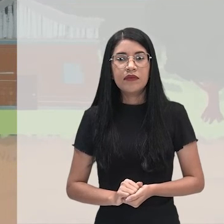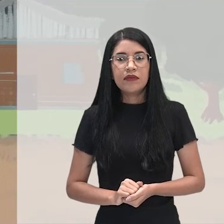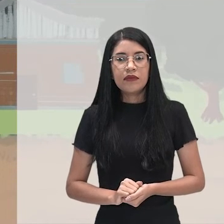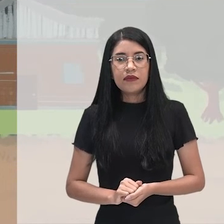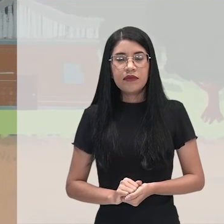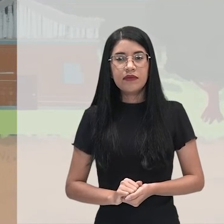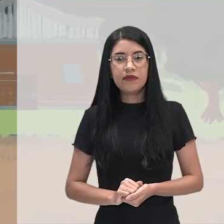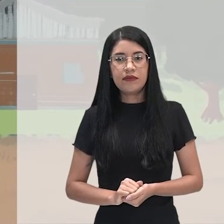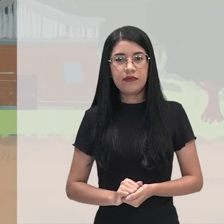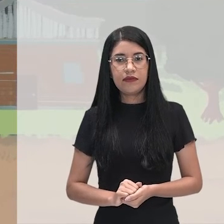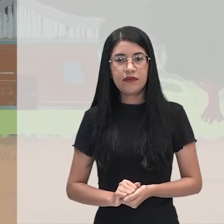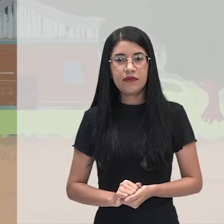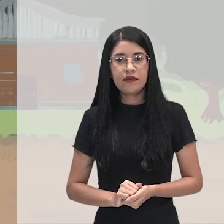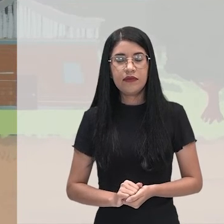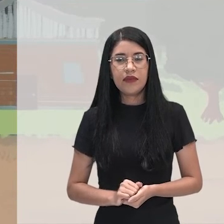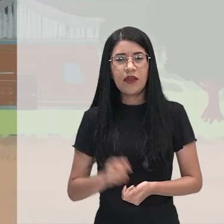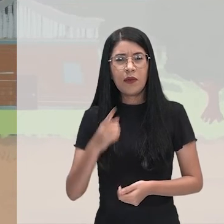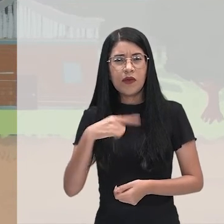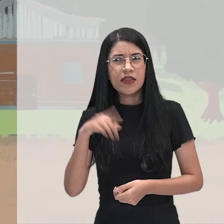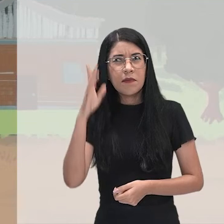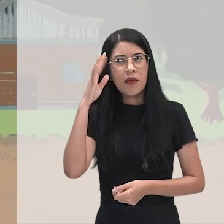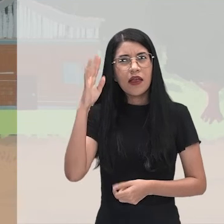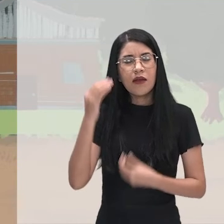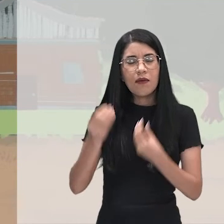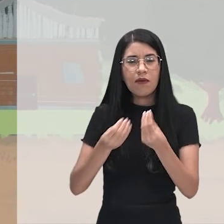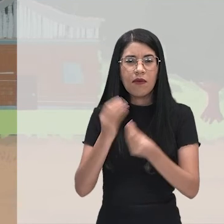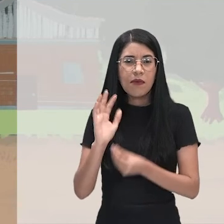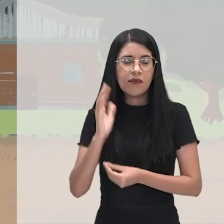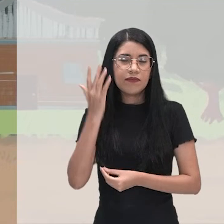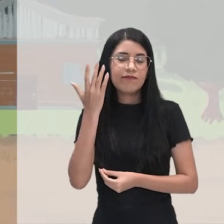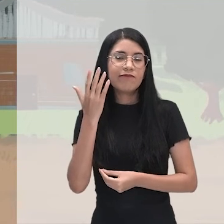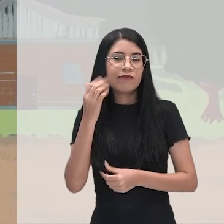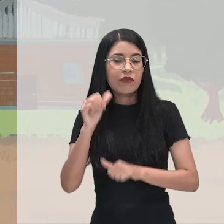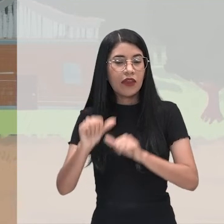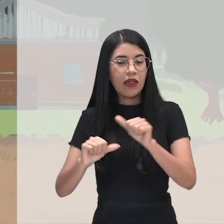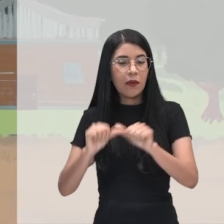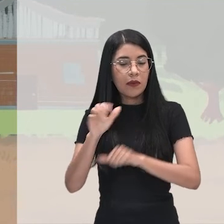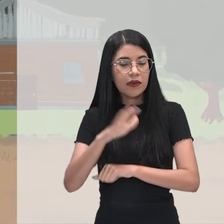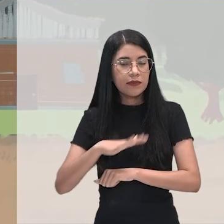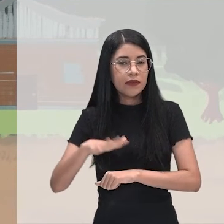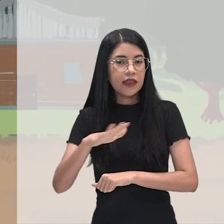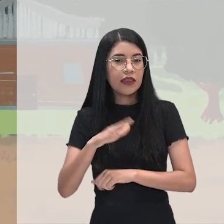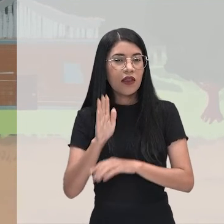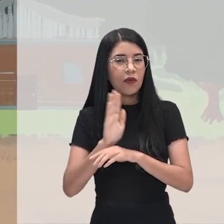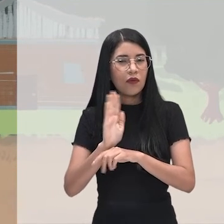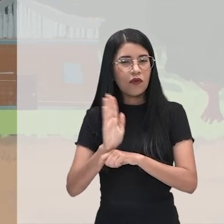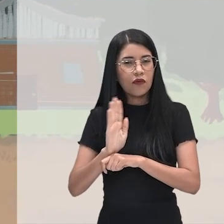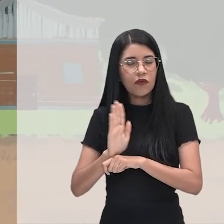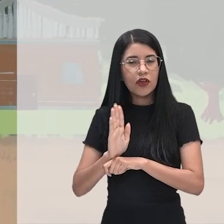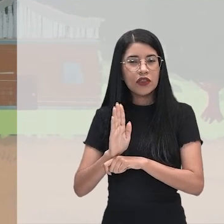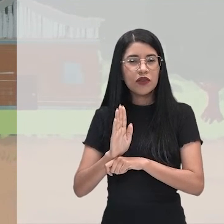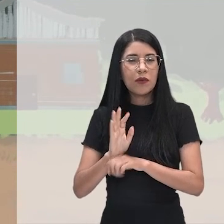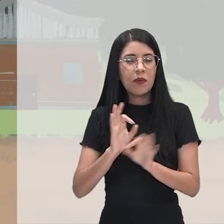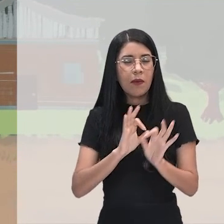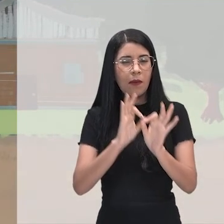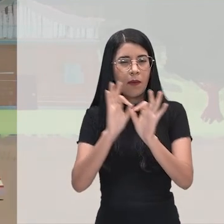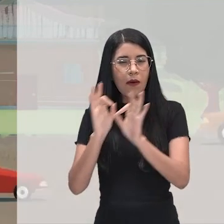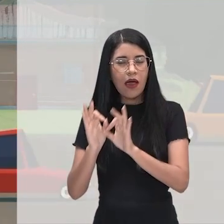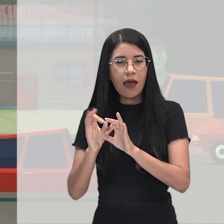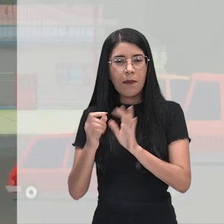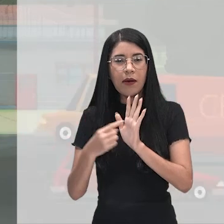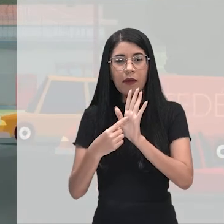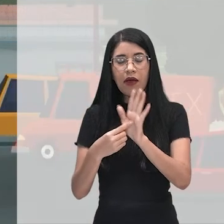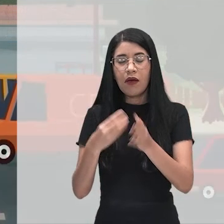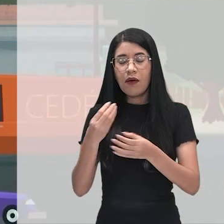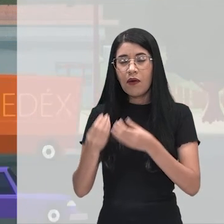tá? Observem que a gente vai tendo, a partir da atividade industrial, mudanças aí nesse espaço, tá bom? Vão aparecendo